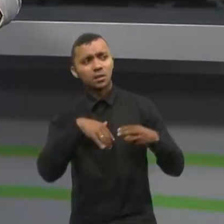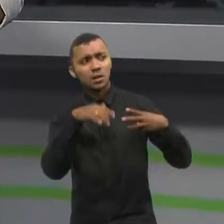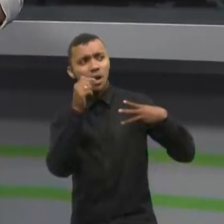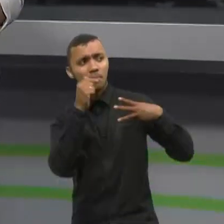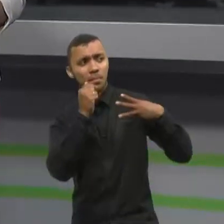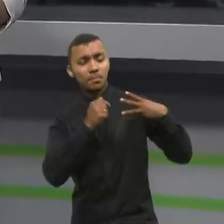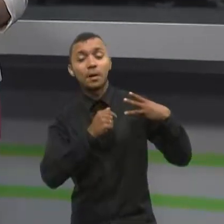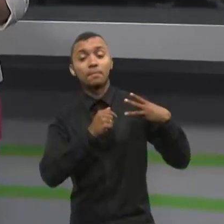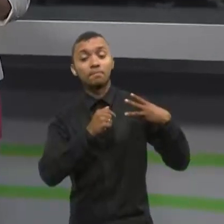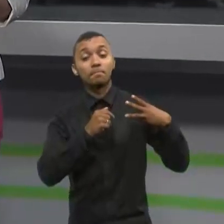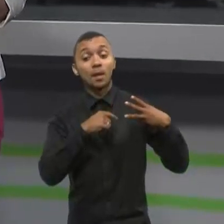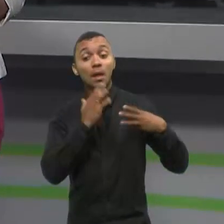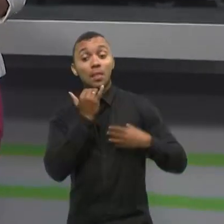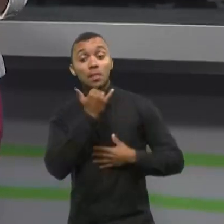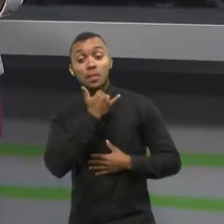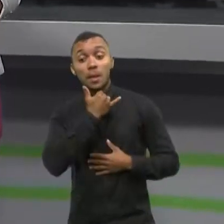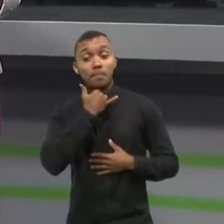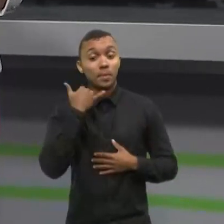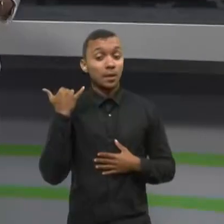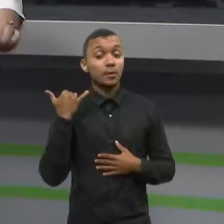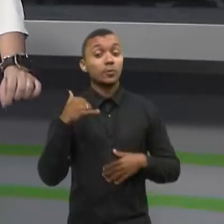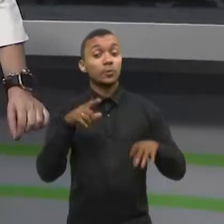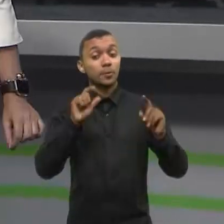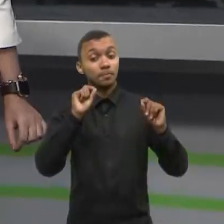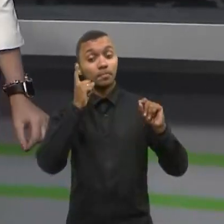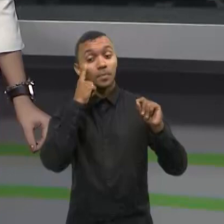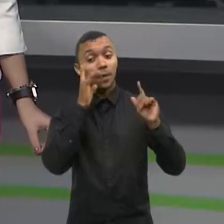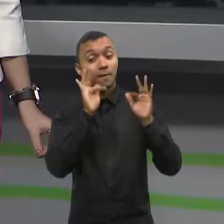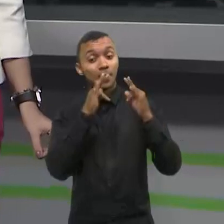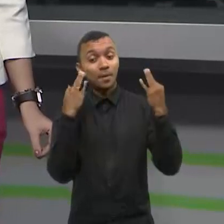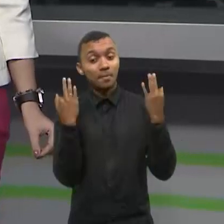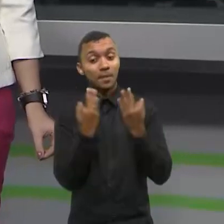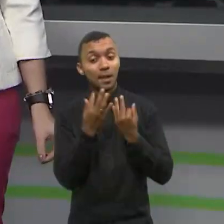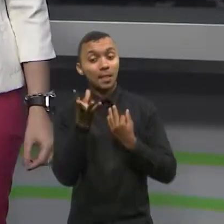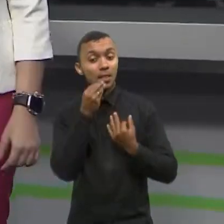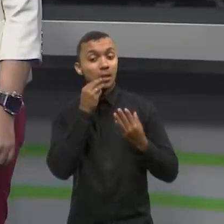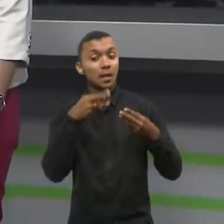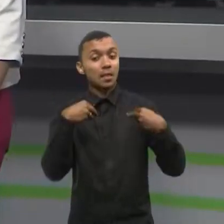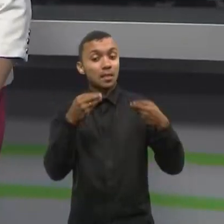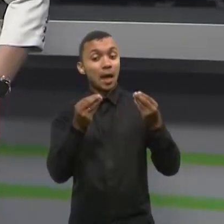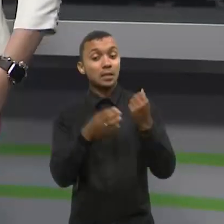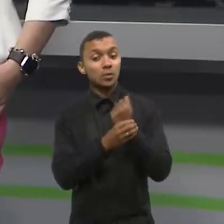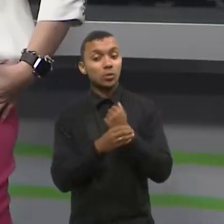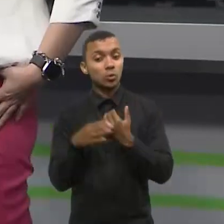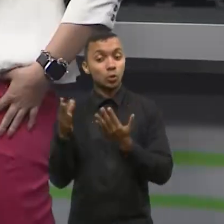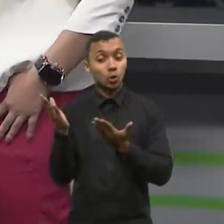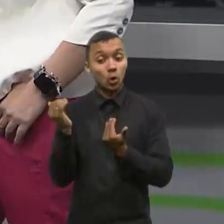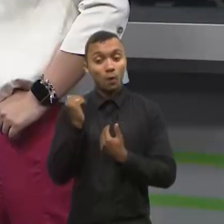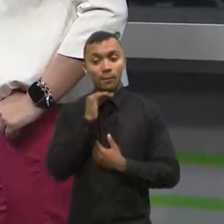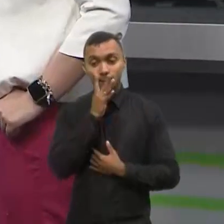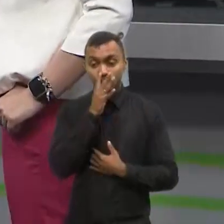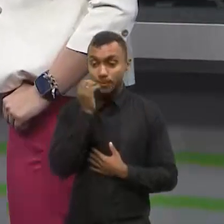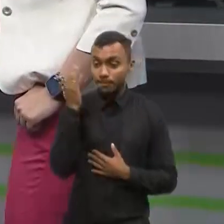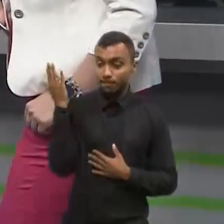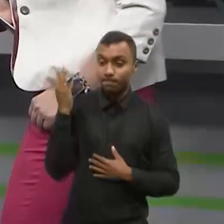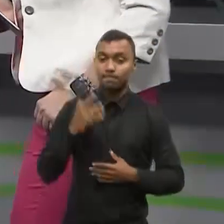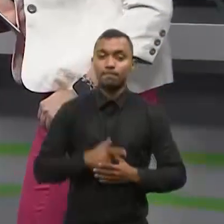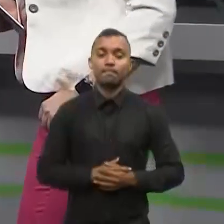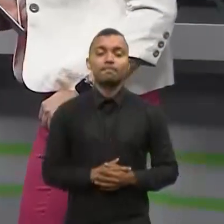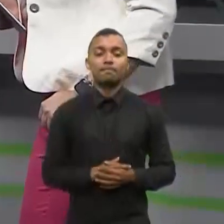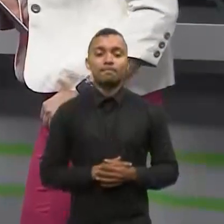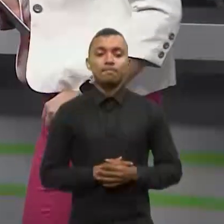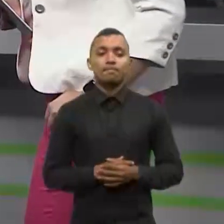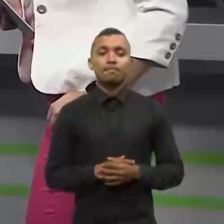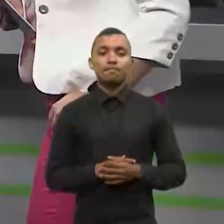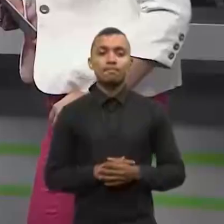de cada idade e reforçam que os pais devem passar segurança para os jovens. Acompanhe. Um assunto